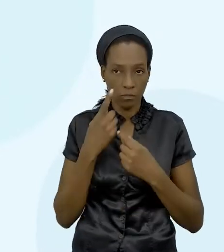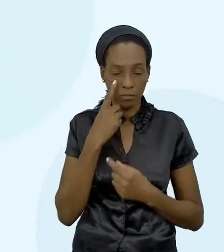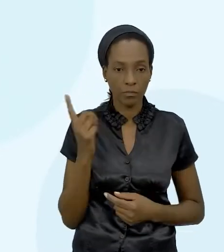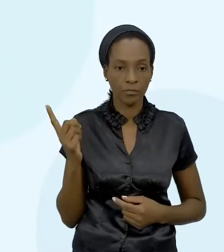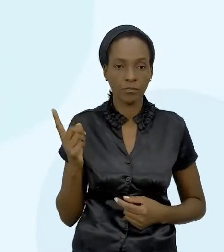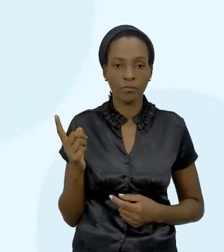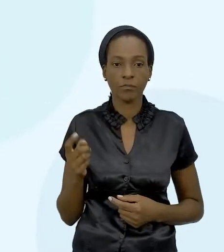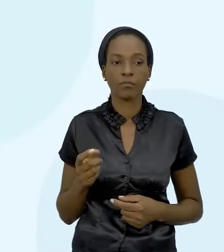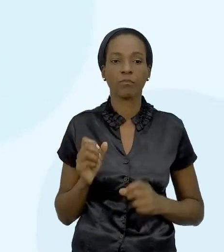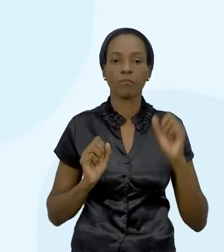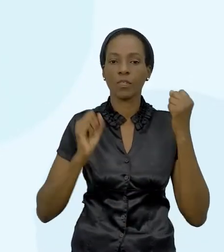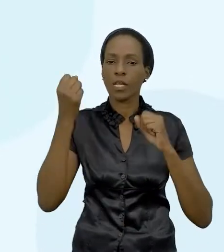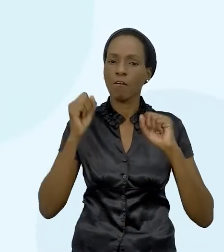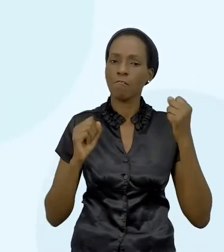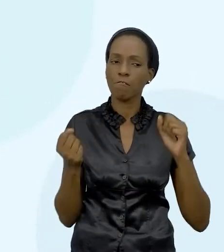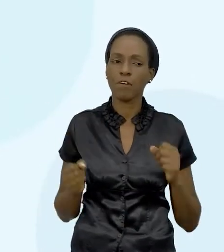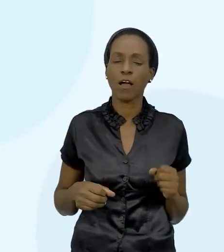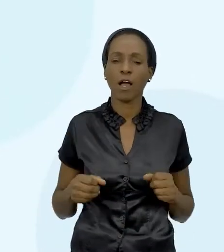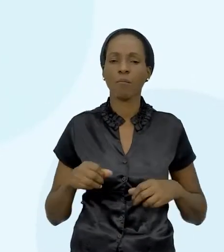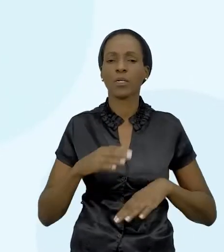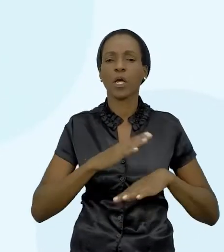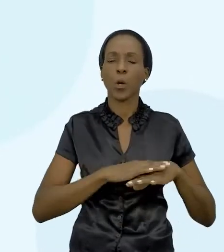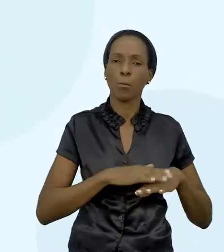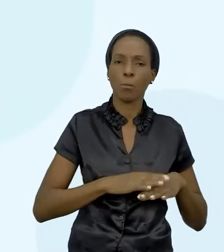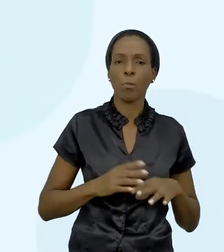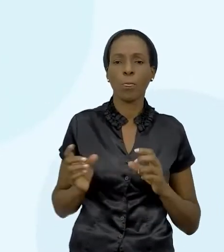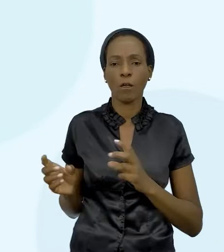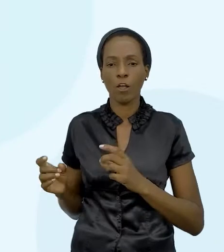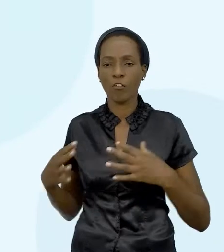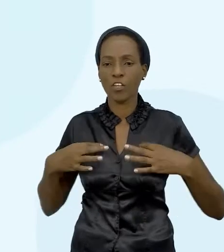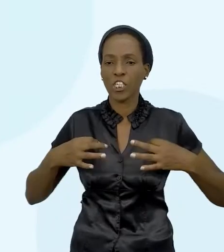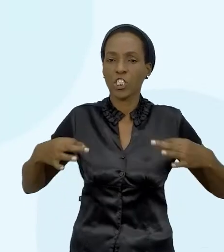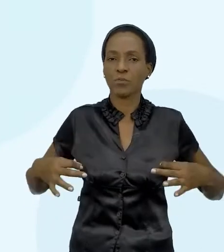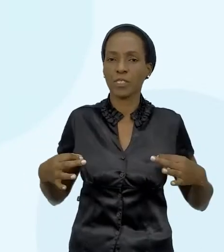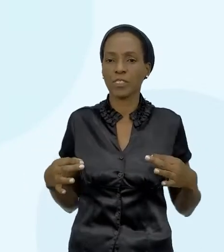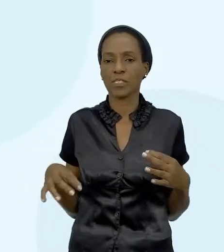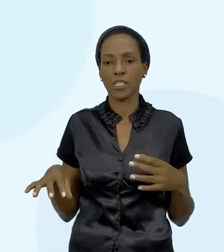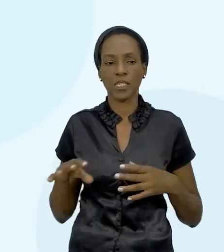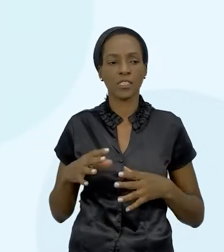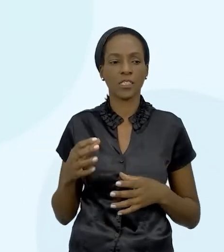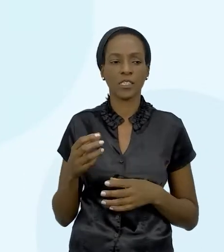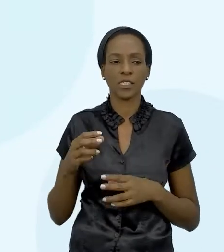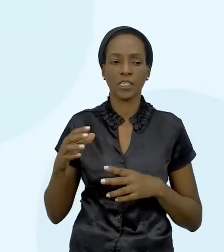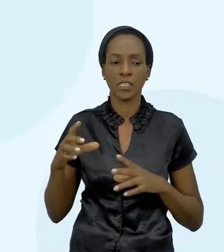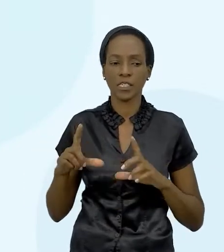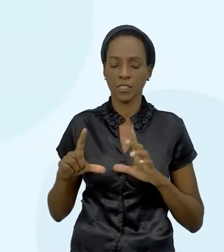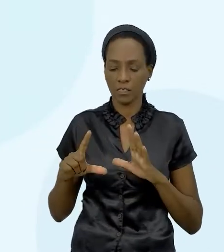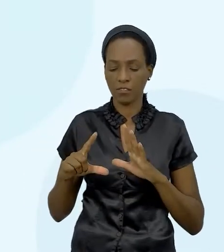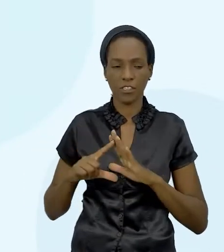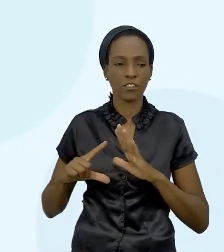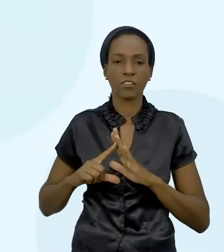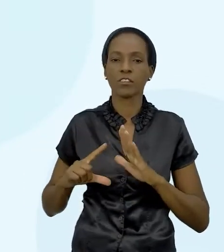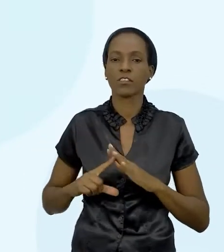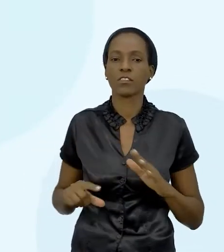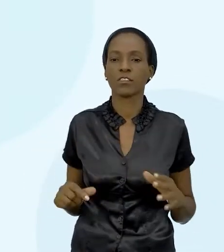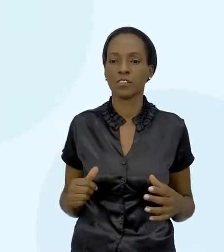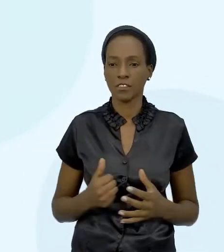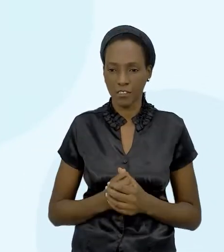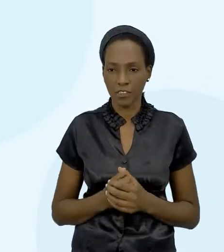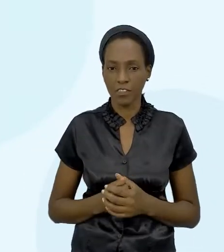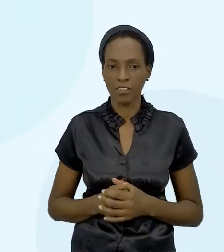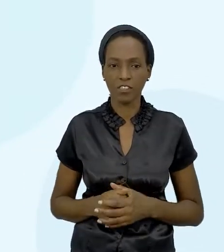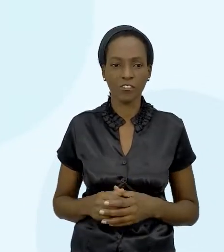fábrica produz e vende camisetas para o mercado de varejo. O custo da produção mensal dessas camisetas é